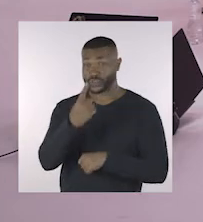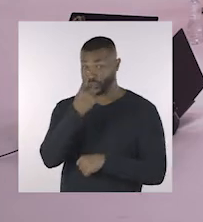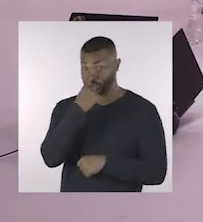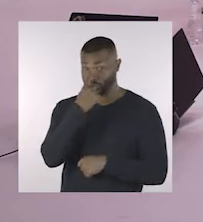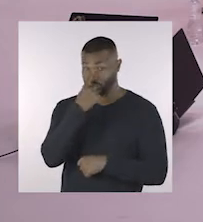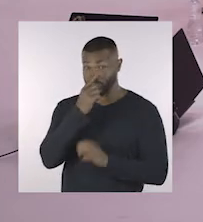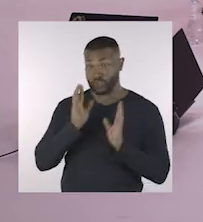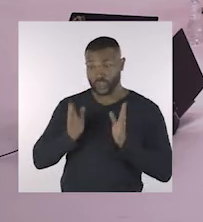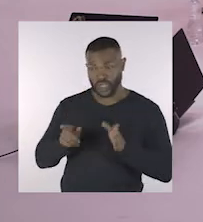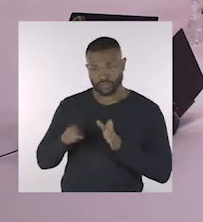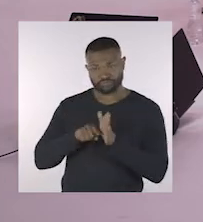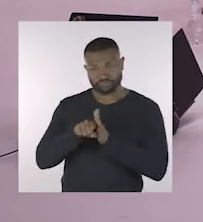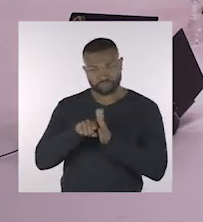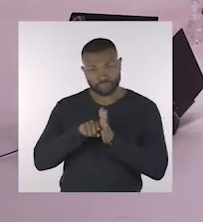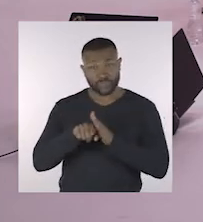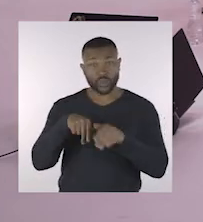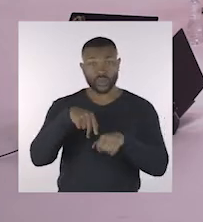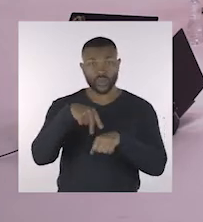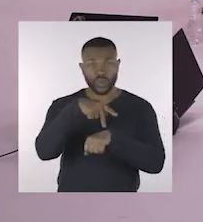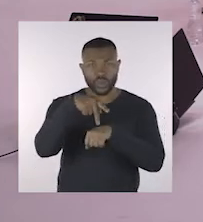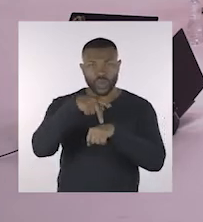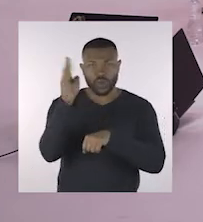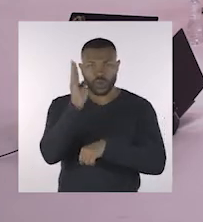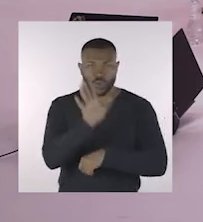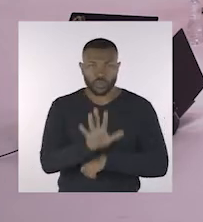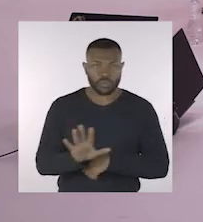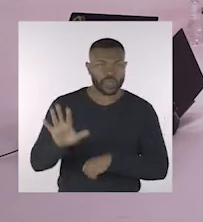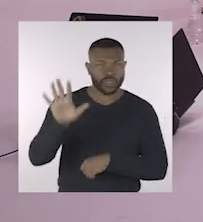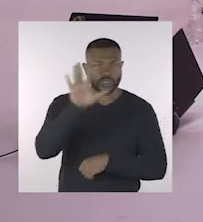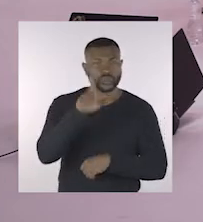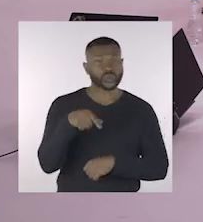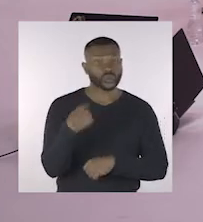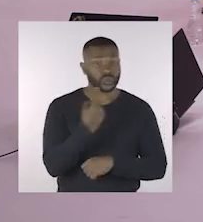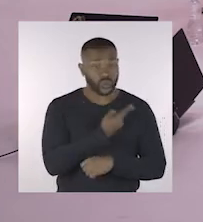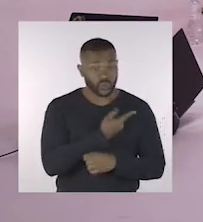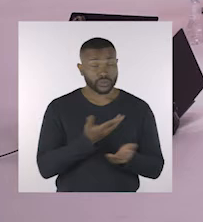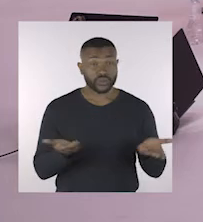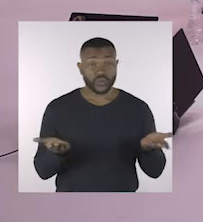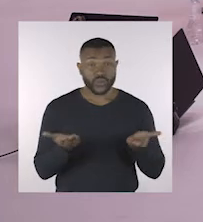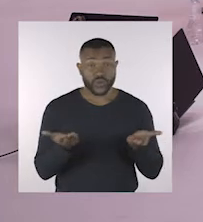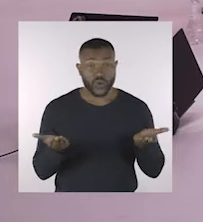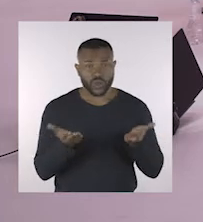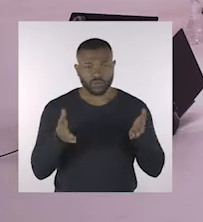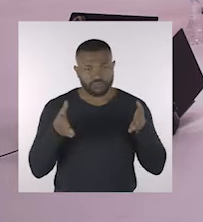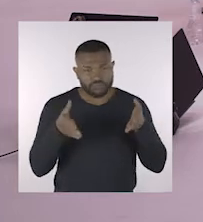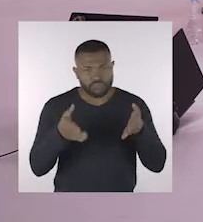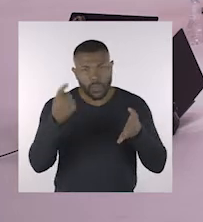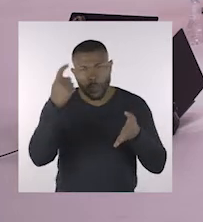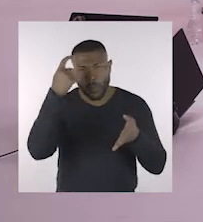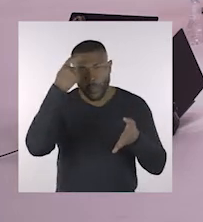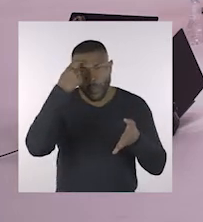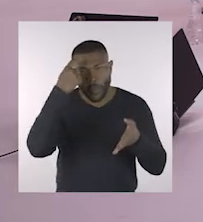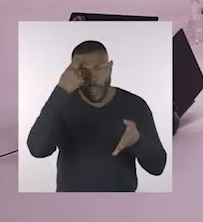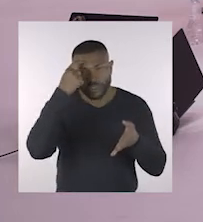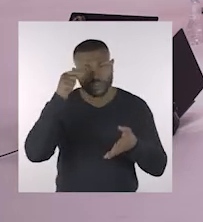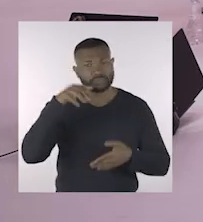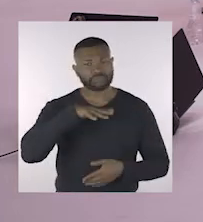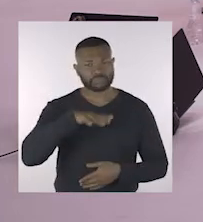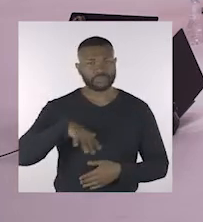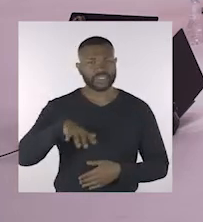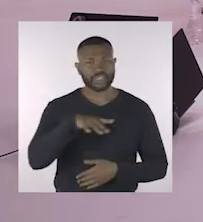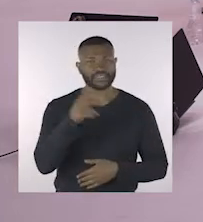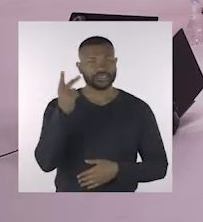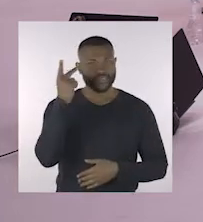o satinho já fez uma análise do país mas conversar exatamente o que nós estamos que nós estamos pensando em fazer